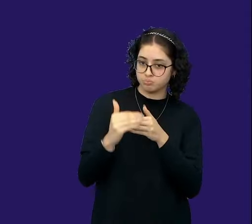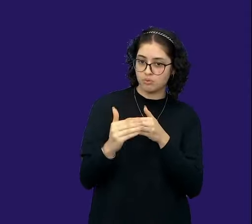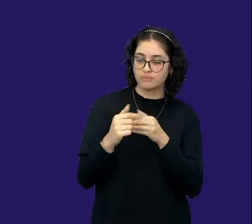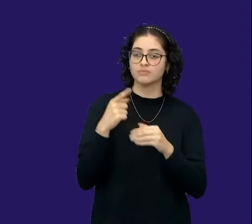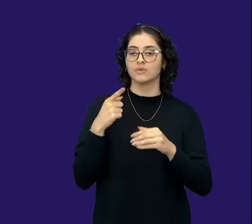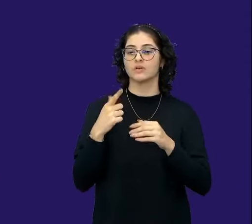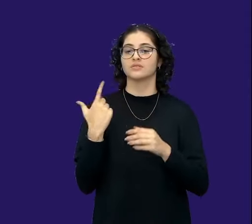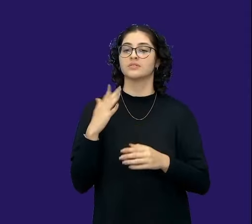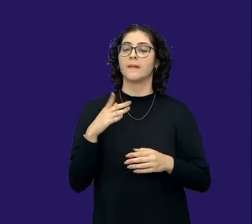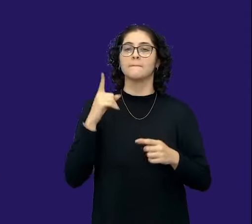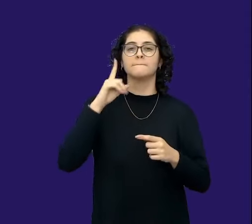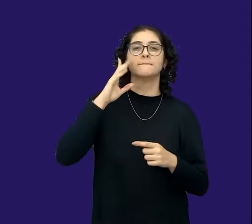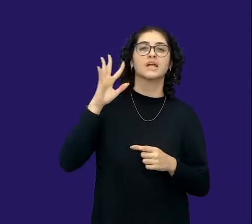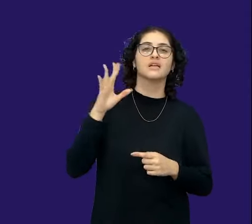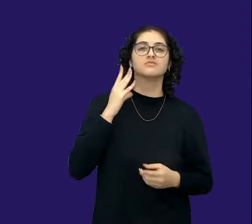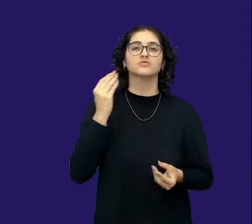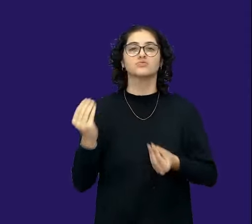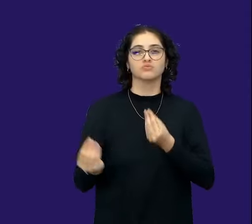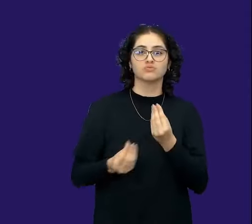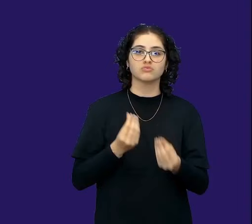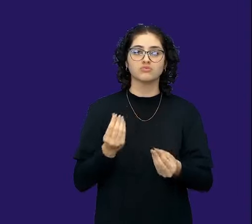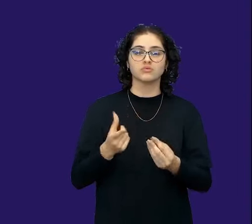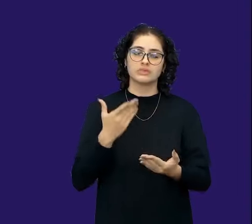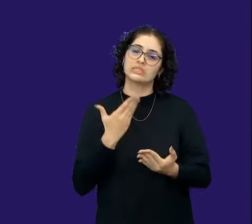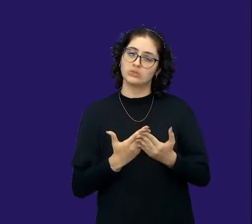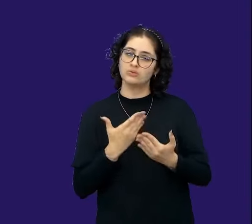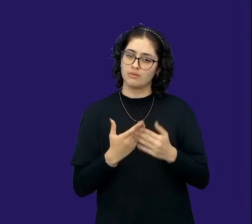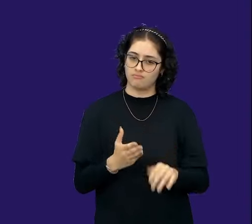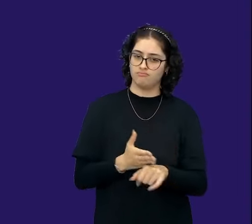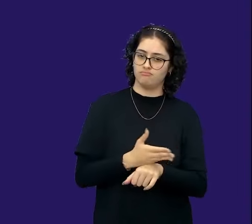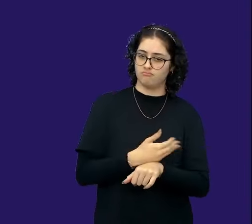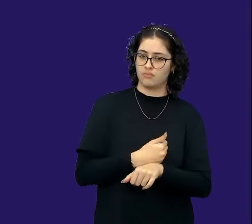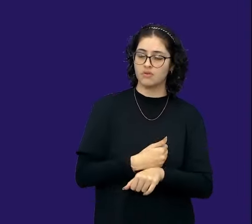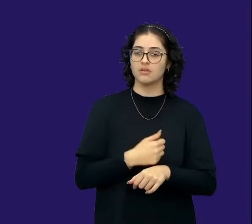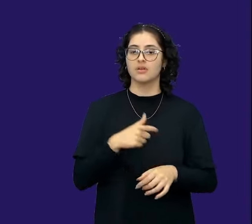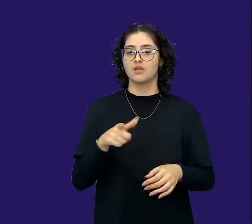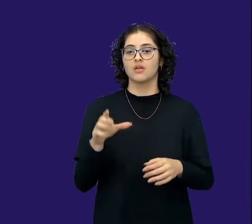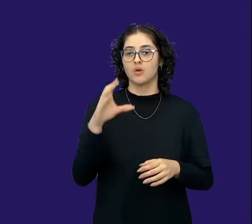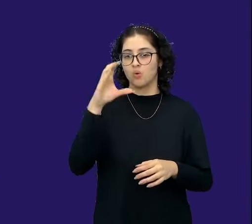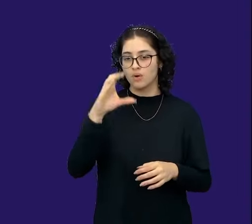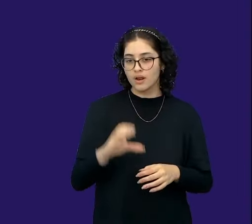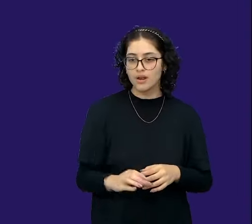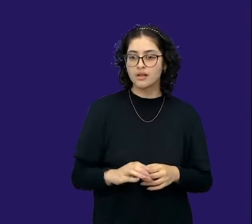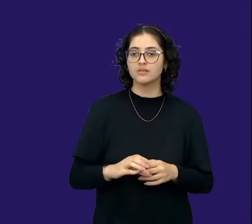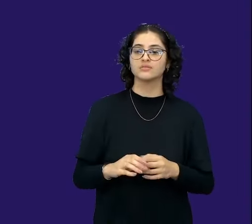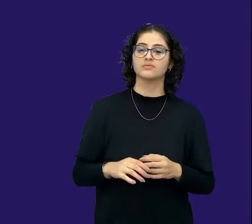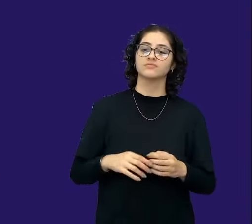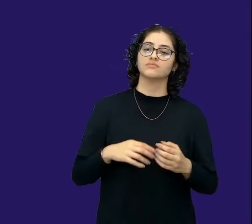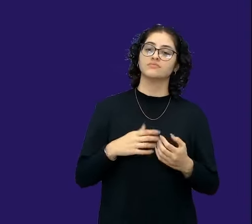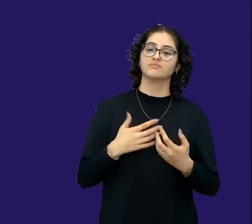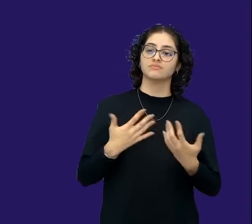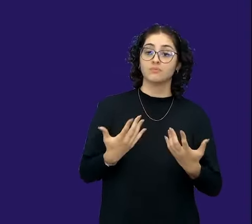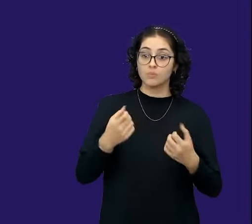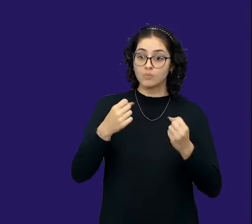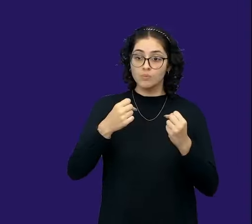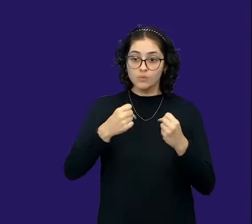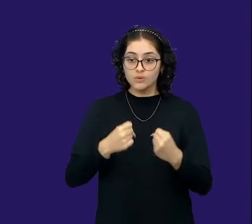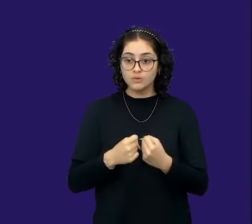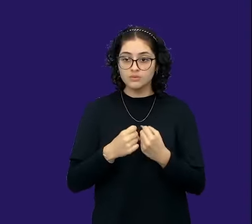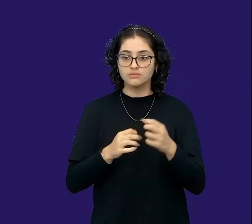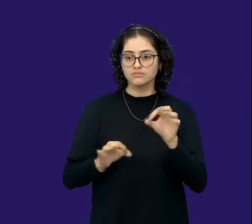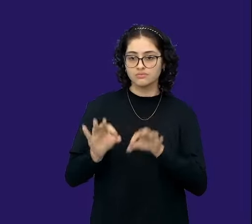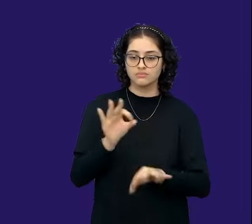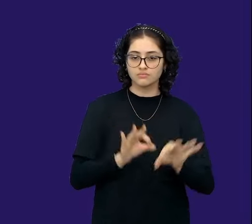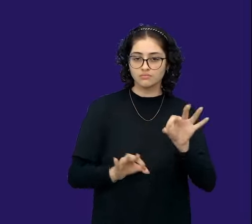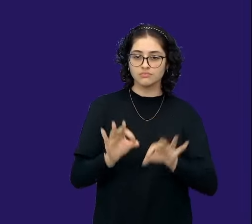já possam ir pensando, para que vocês já possam ir estudando, os coordenadores, né, que eles possam se